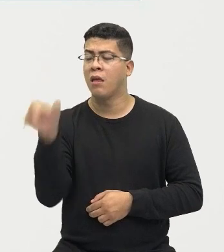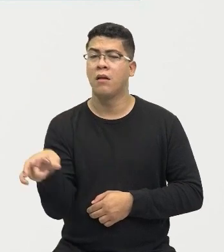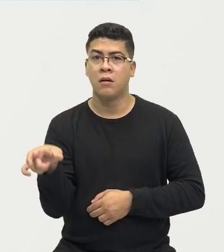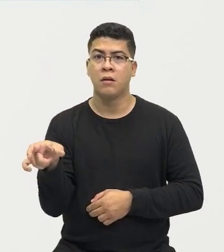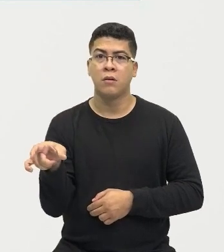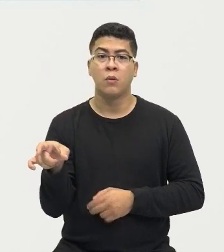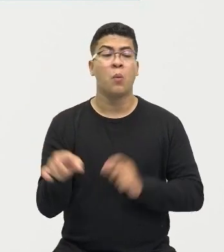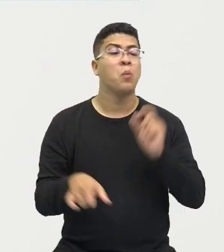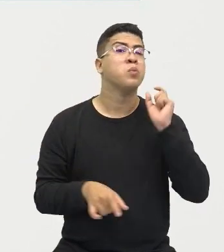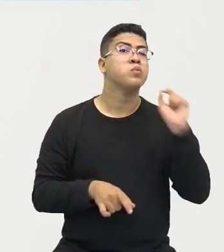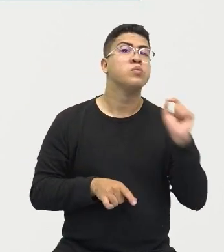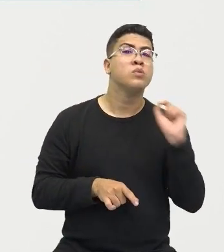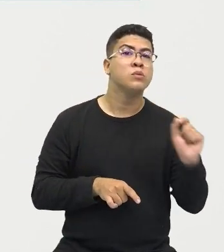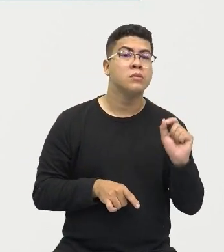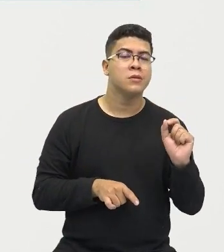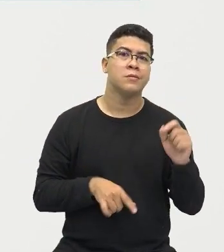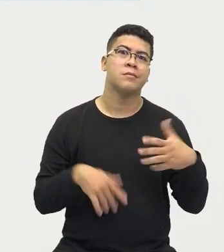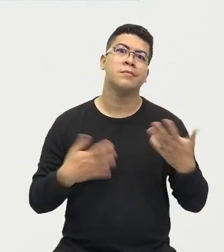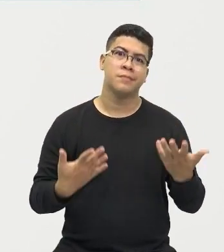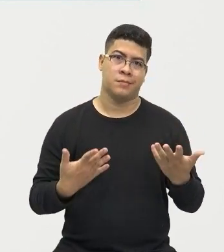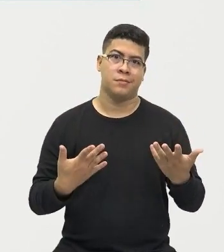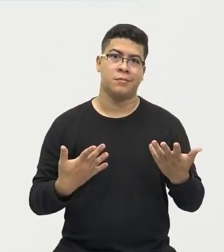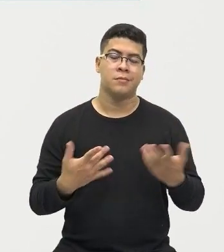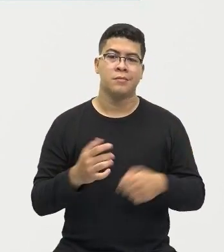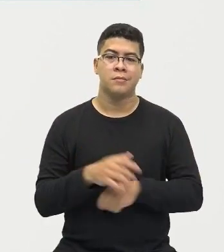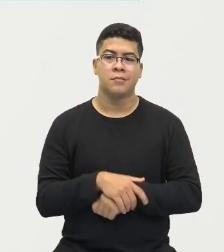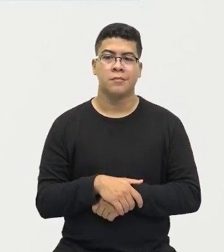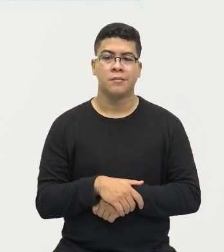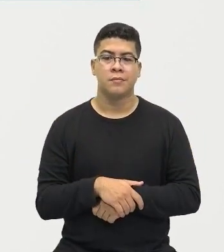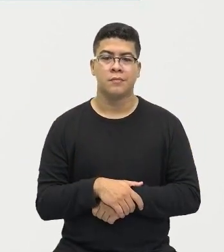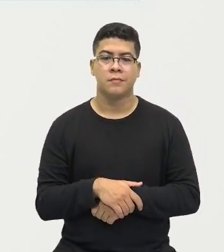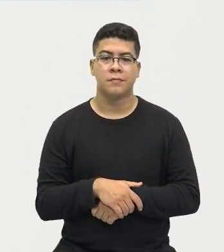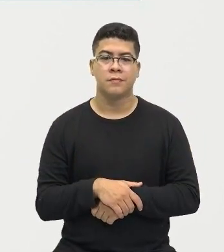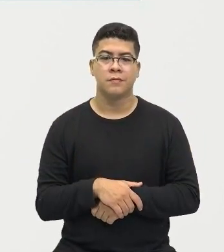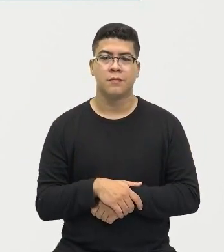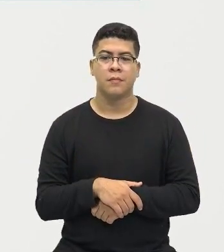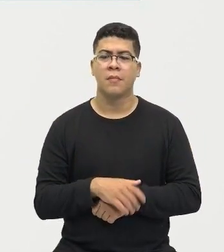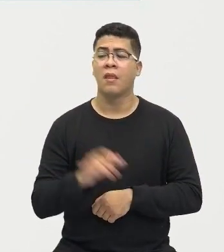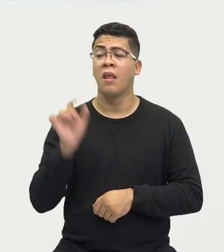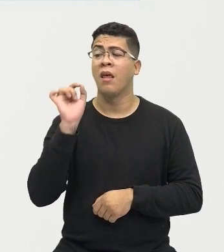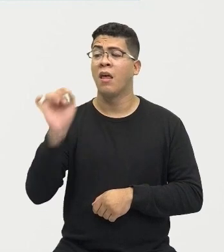Vamos perguntar aqui para a oração principal aqui, ó. Quem é